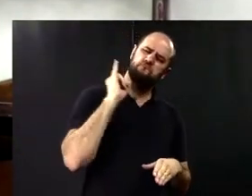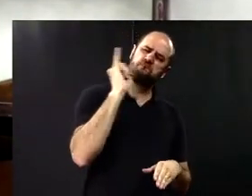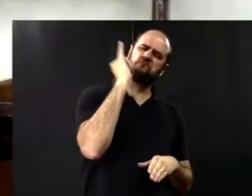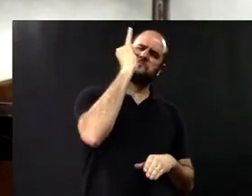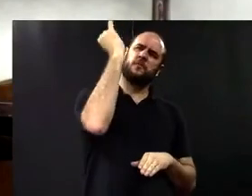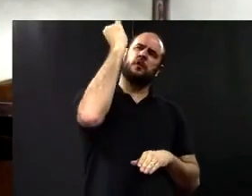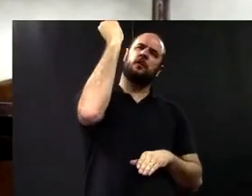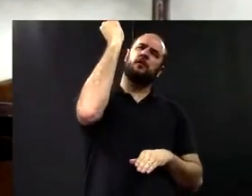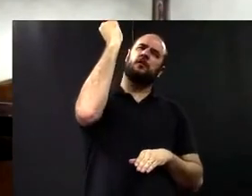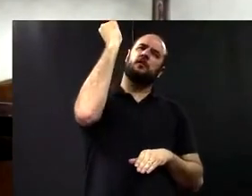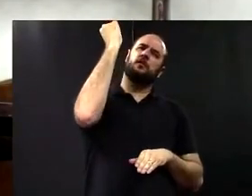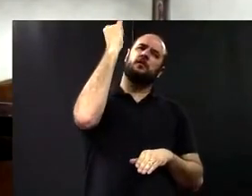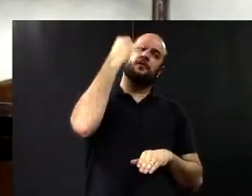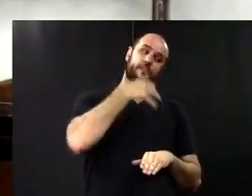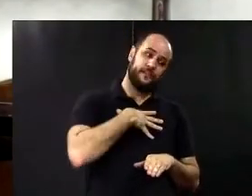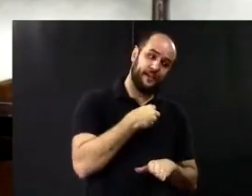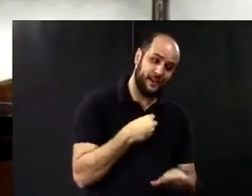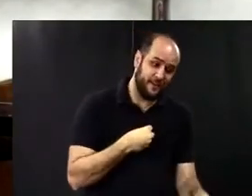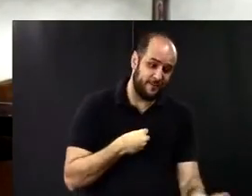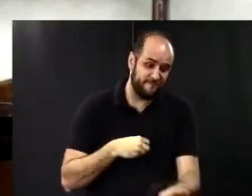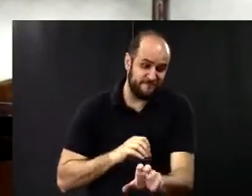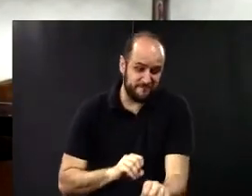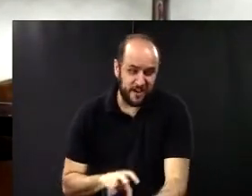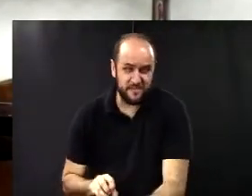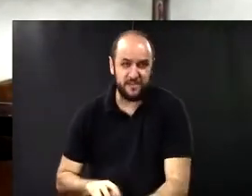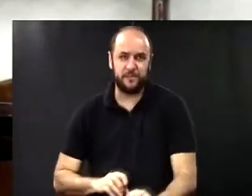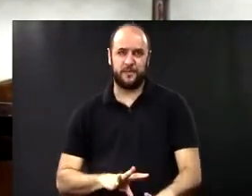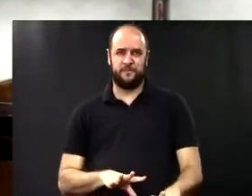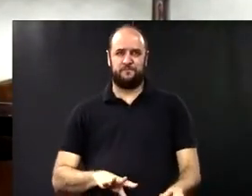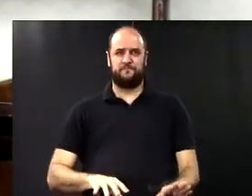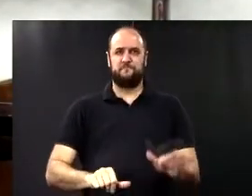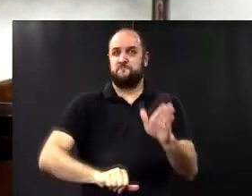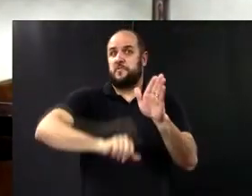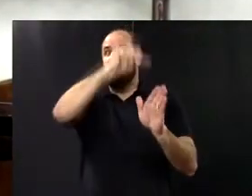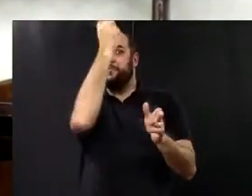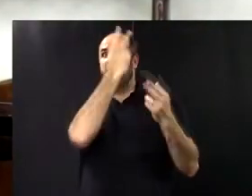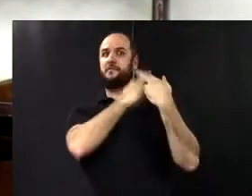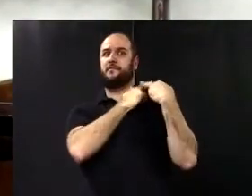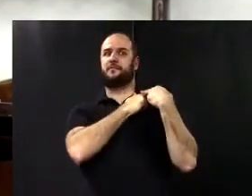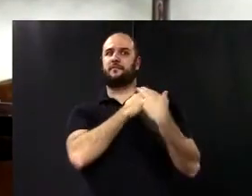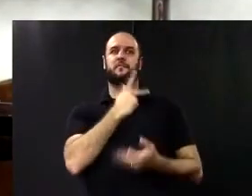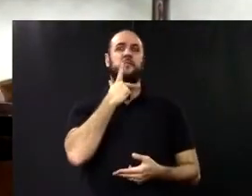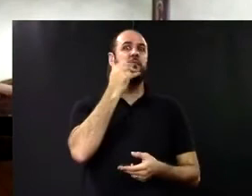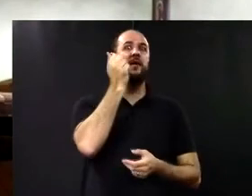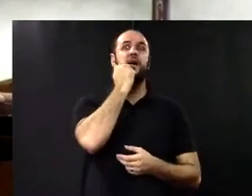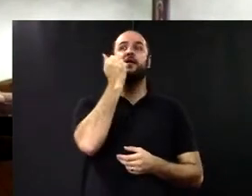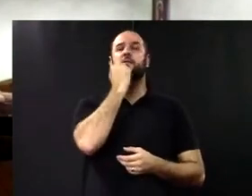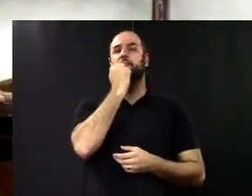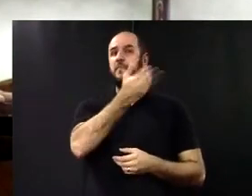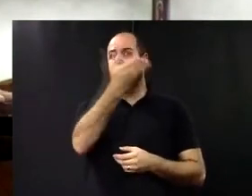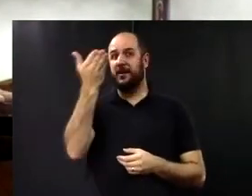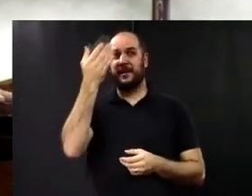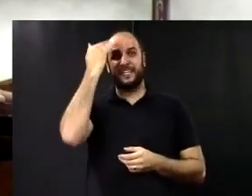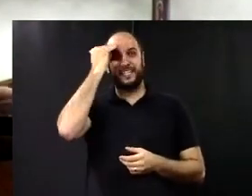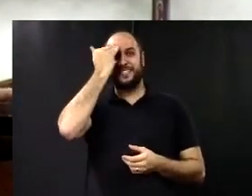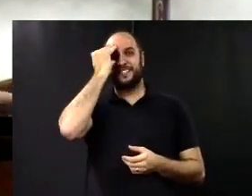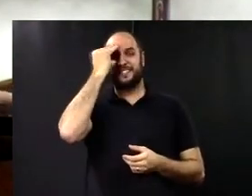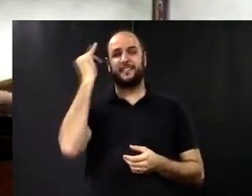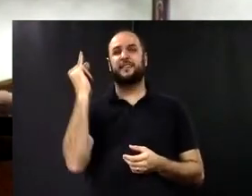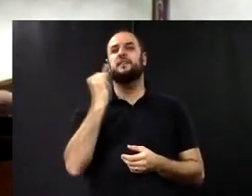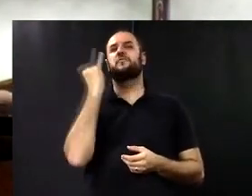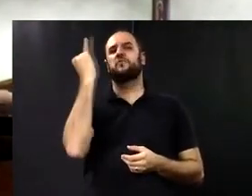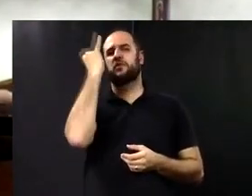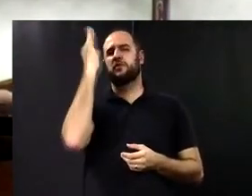são os filhos. Essa é a missão primária dos pais. Por isso, pai e mãe, entendam a importância